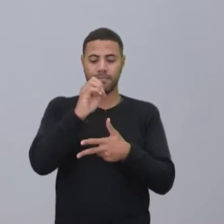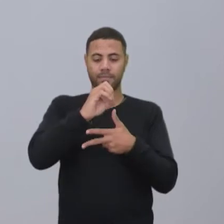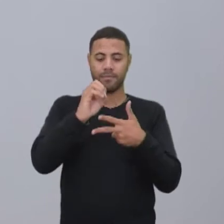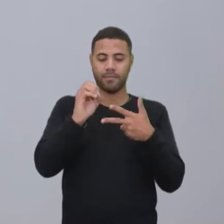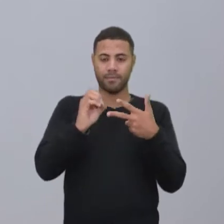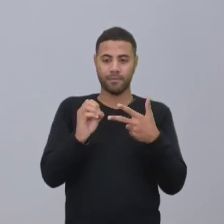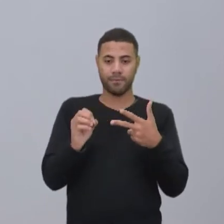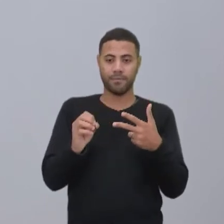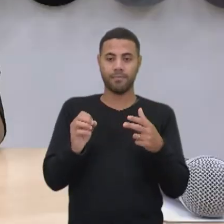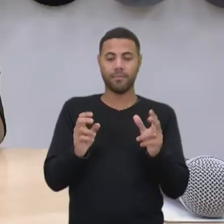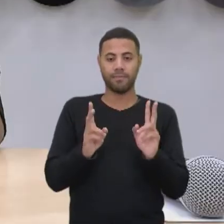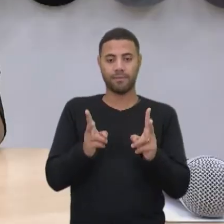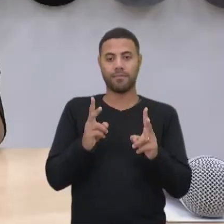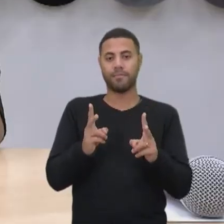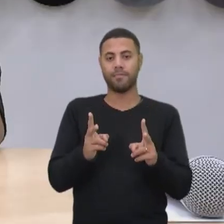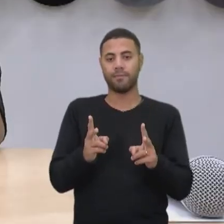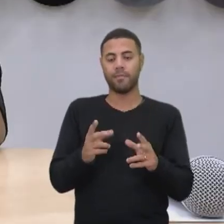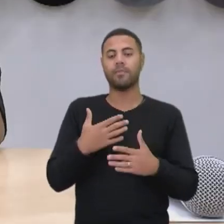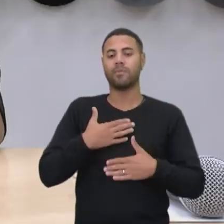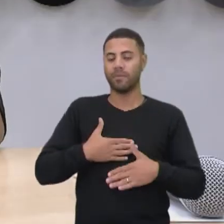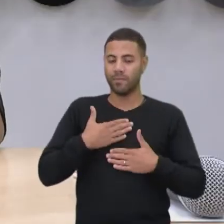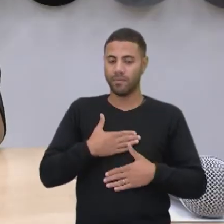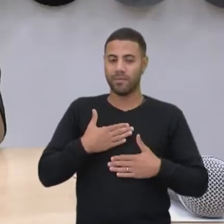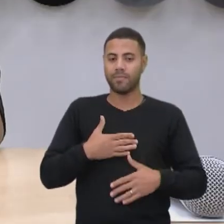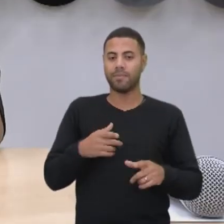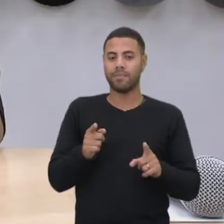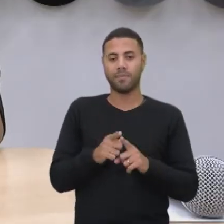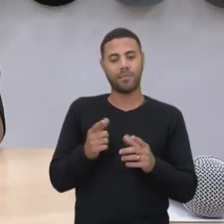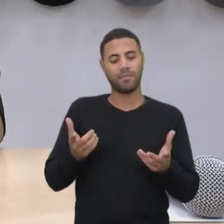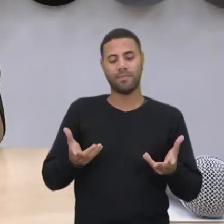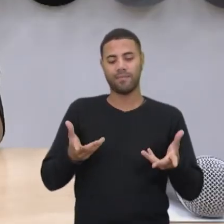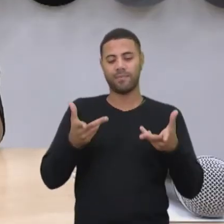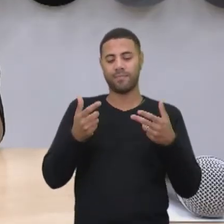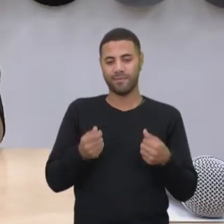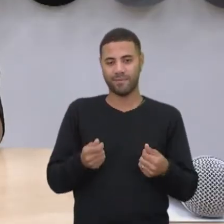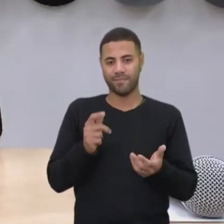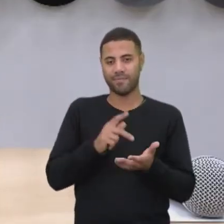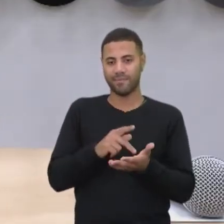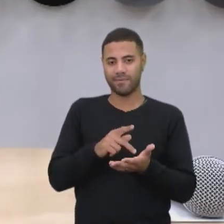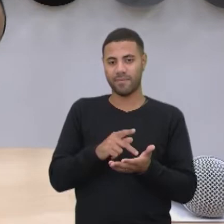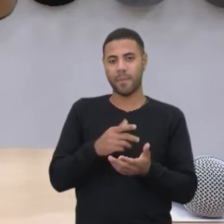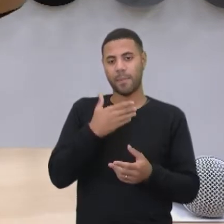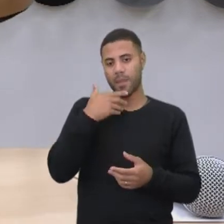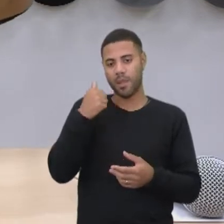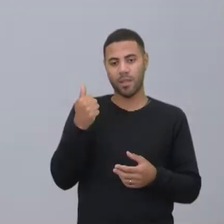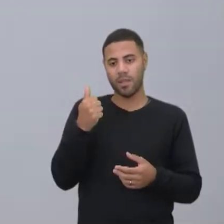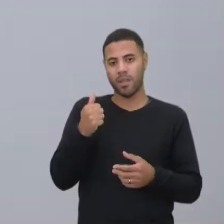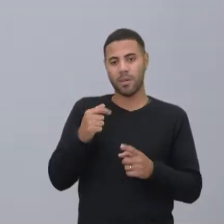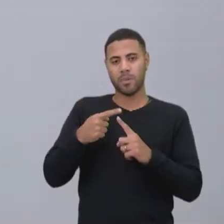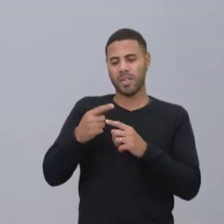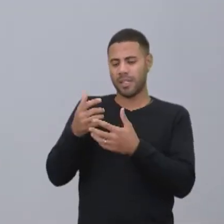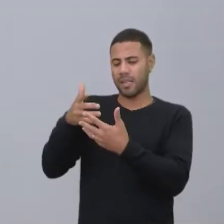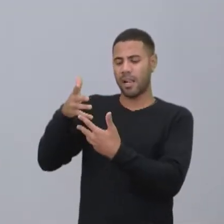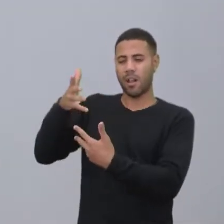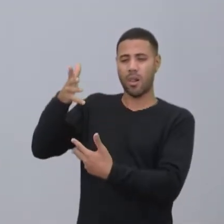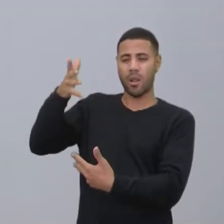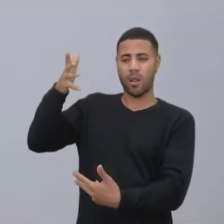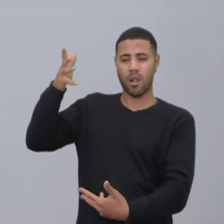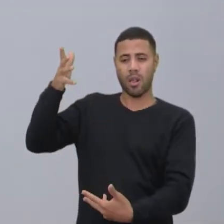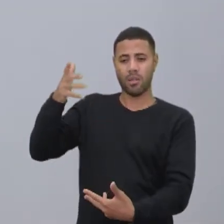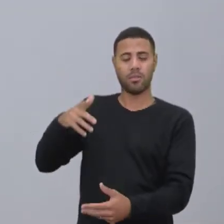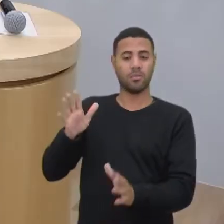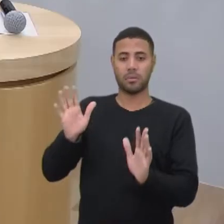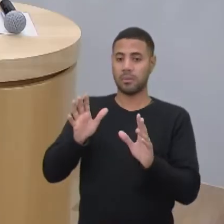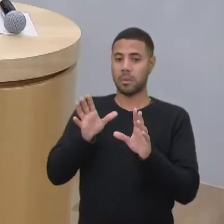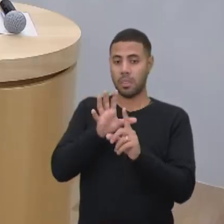muito usadas no Enem. E eu gosto de tirinhas. Gosto. E é maravilhoso, né? Você fazer as coisas com tirinha é muito melhor do que aqueles textos enormes, né? Não estou aqui dizendo